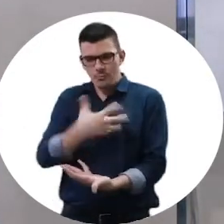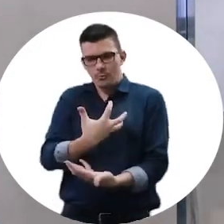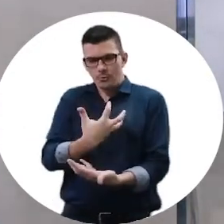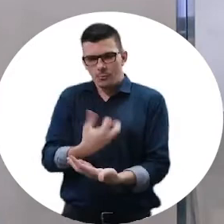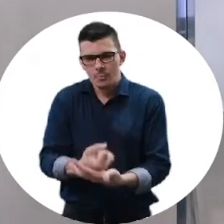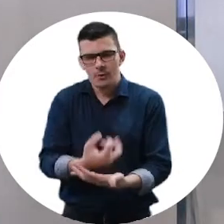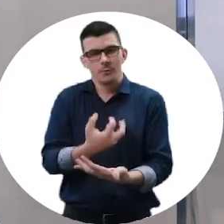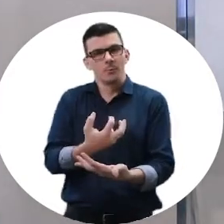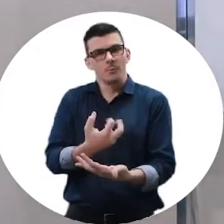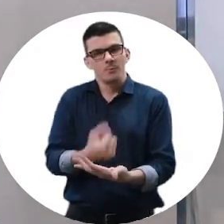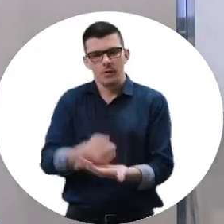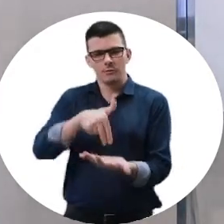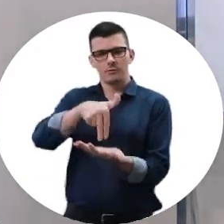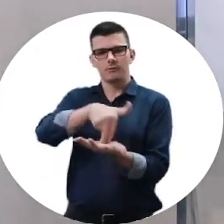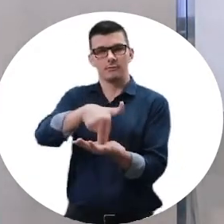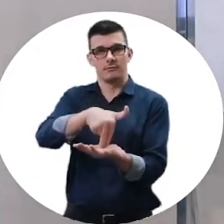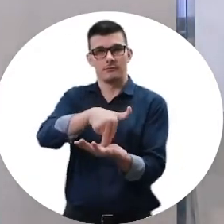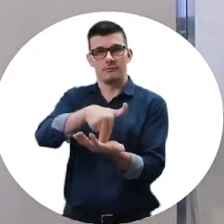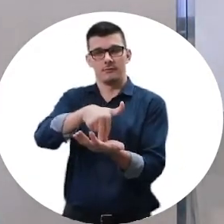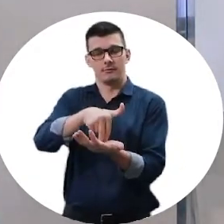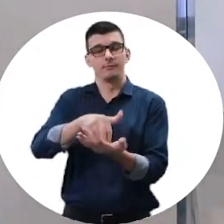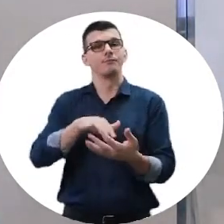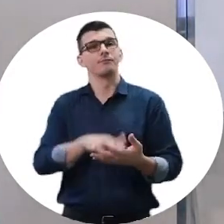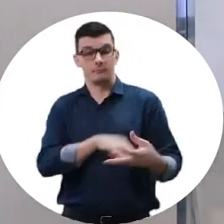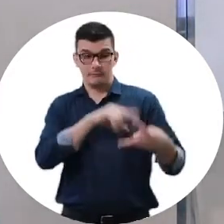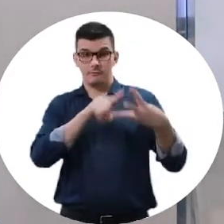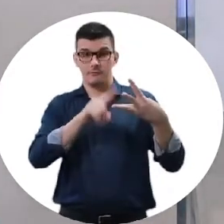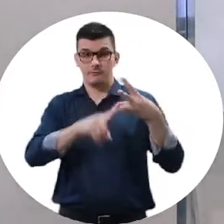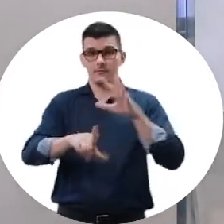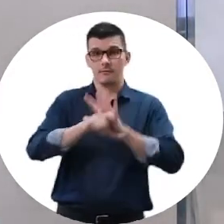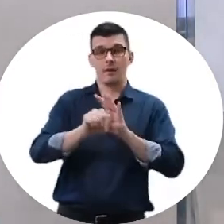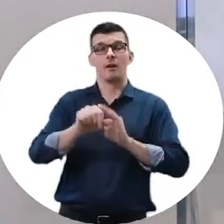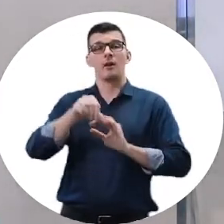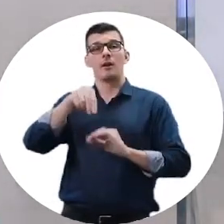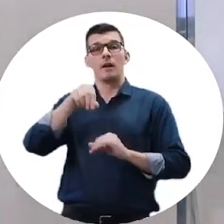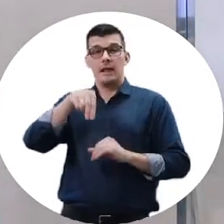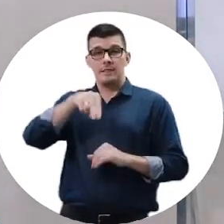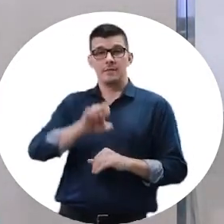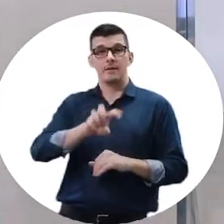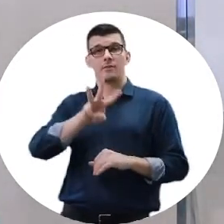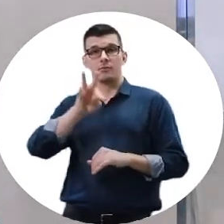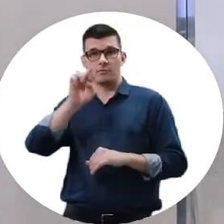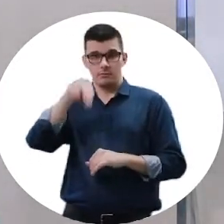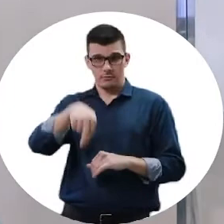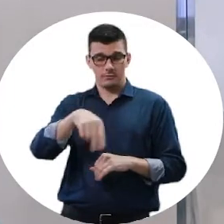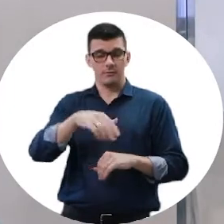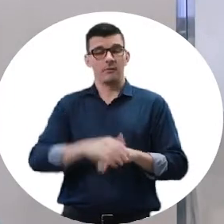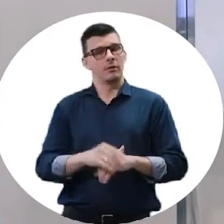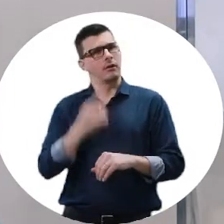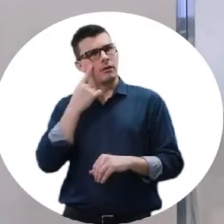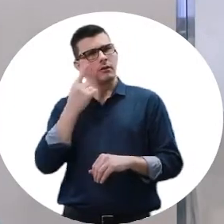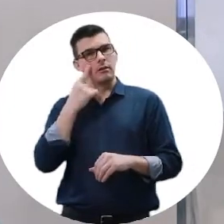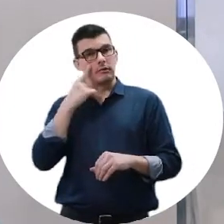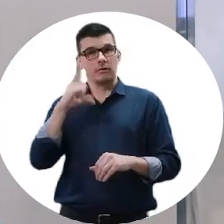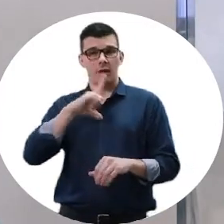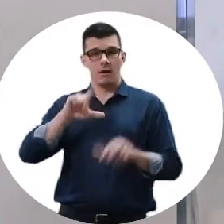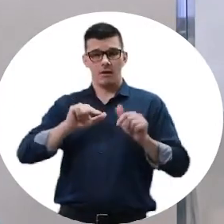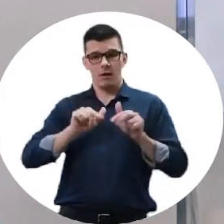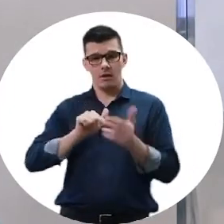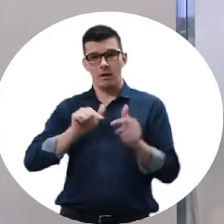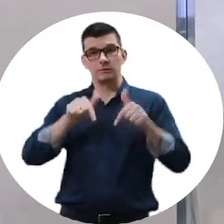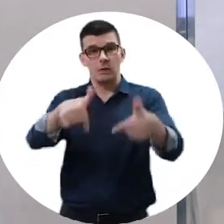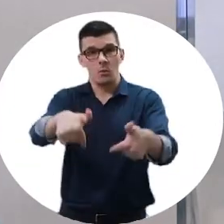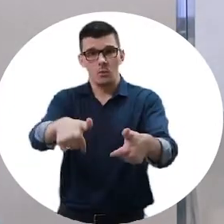na gente. Pela terceira lei de Newton, se você recebe uma ação, você faz